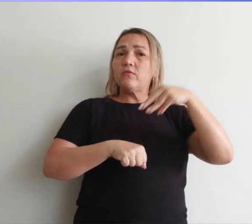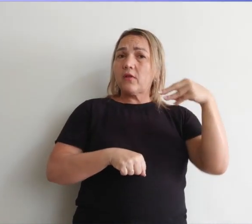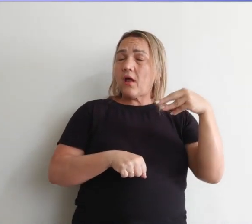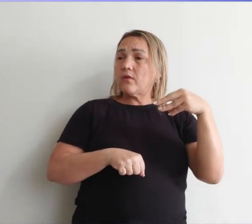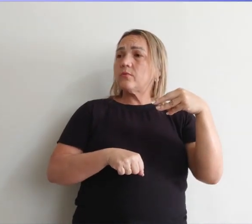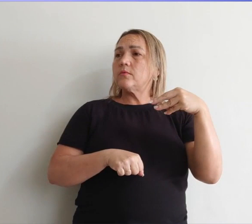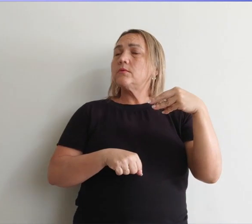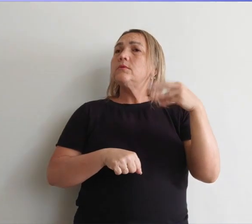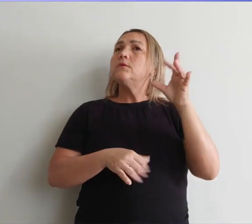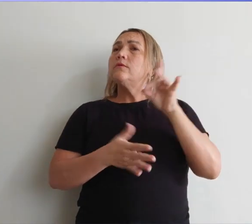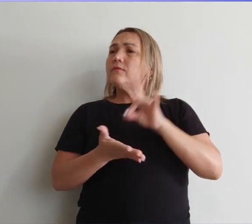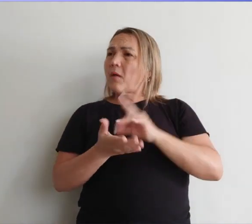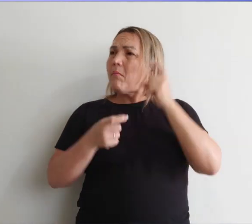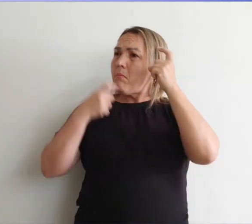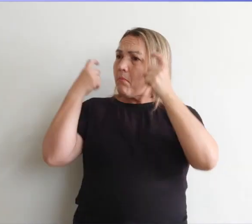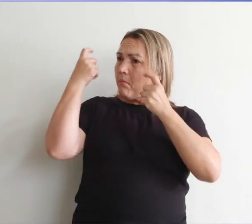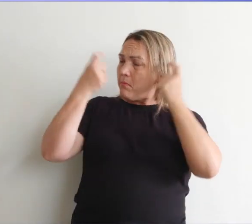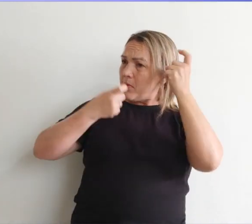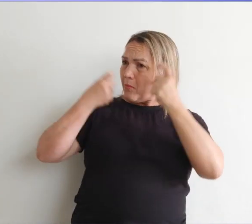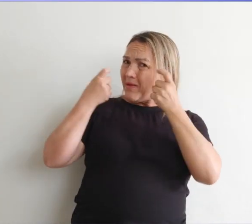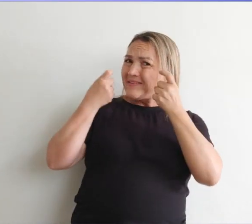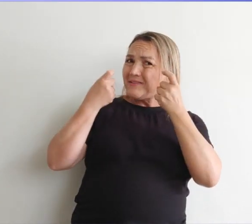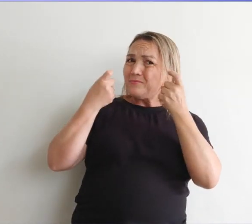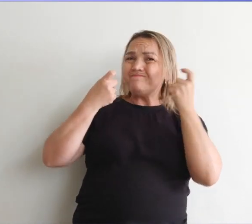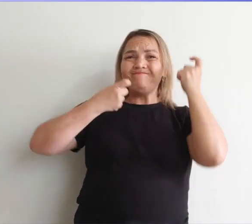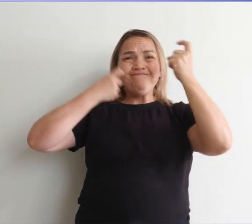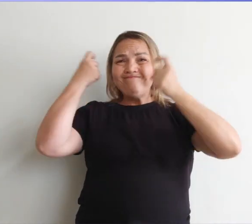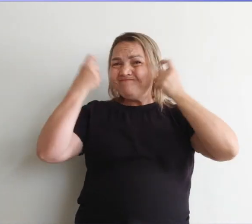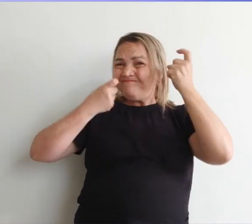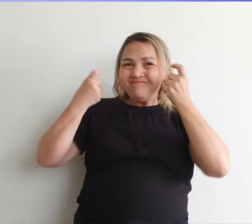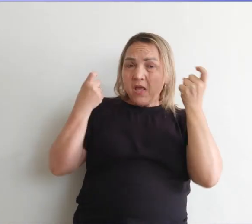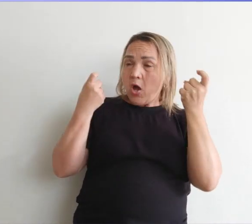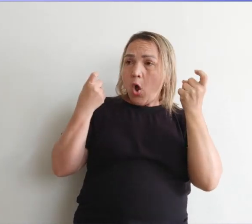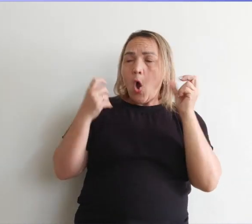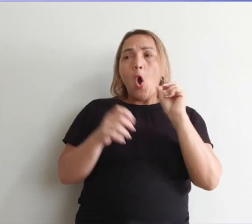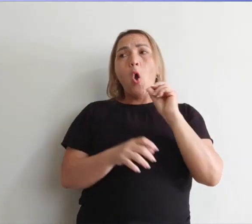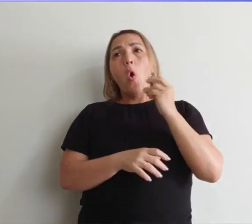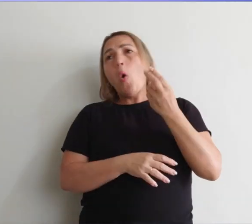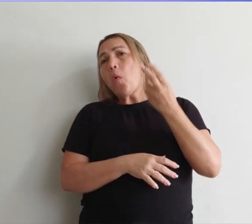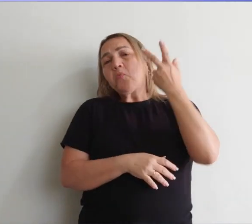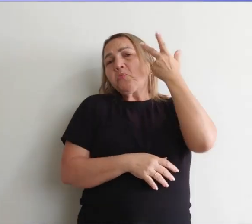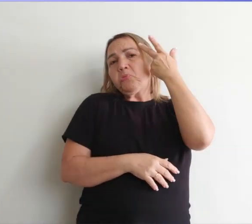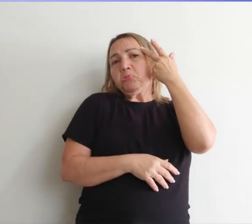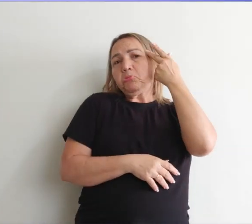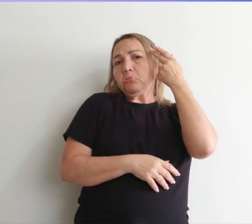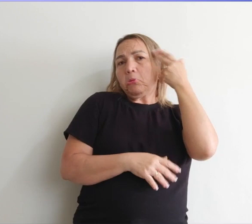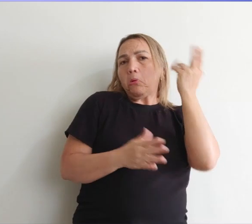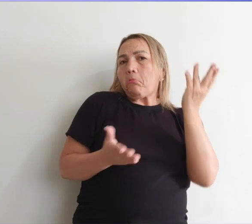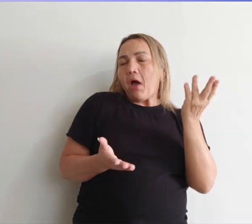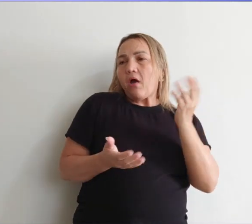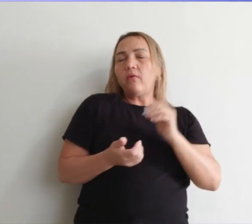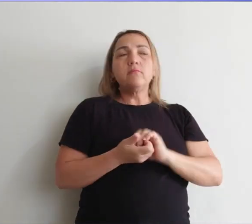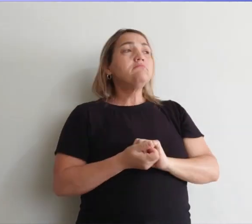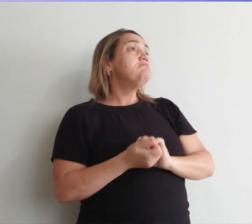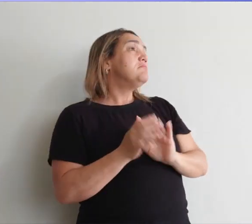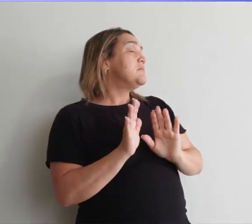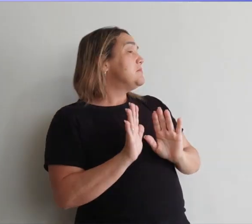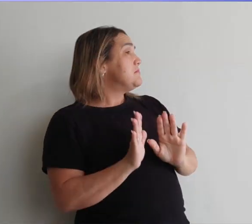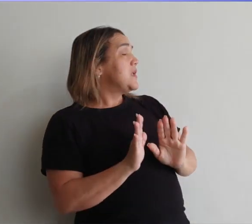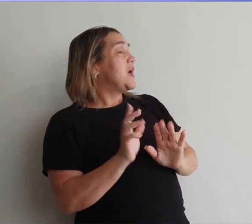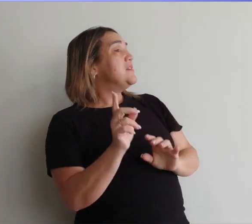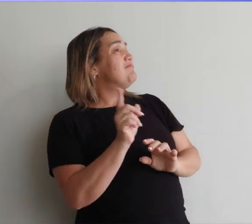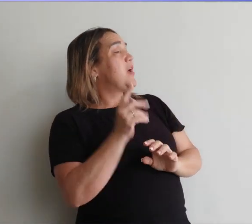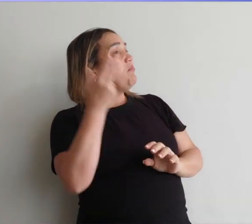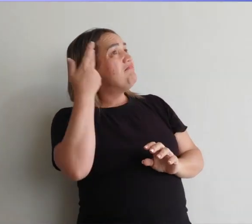mestrado. Era, de fato, uma preocupação muito grande? Ou foi natural? Não, foi